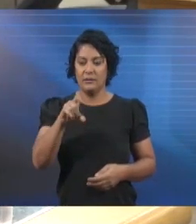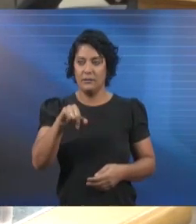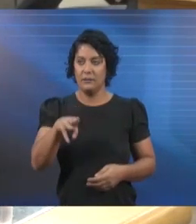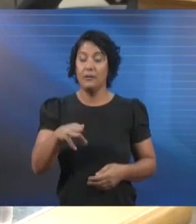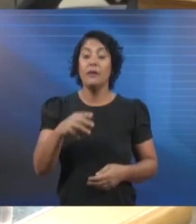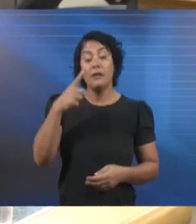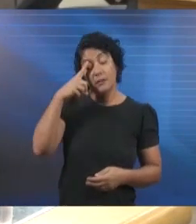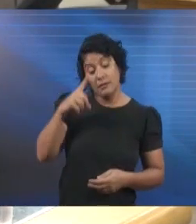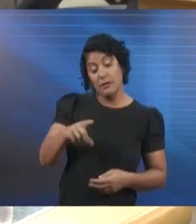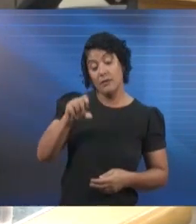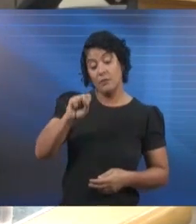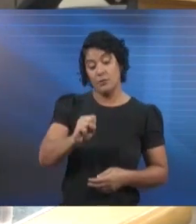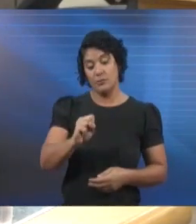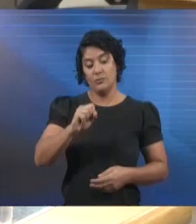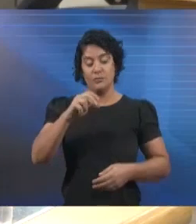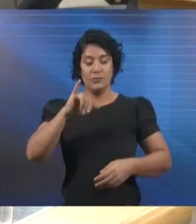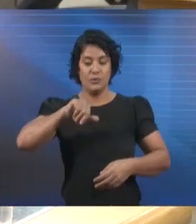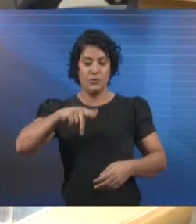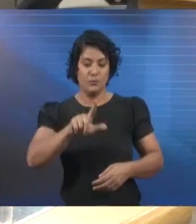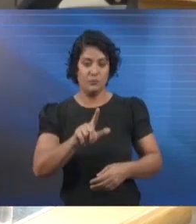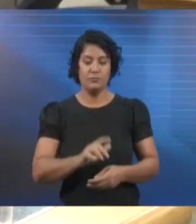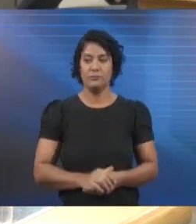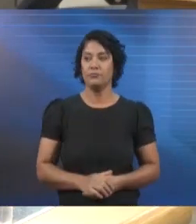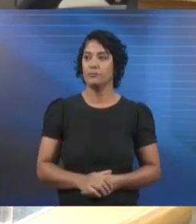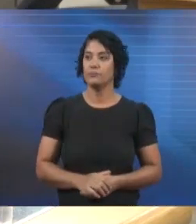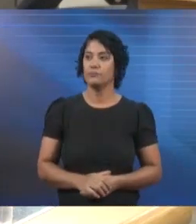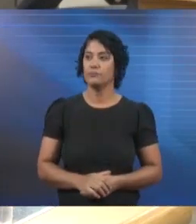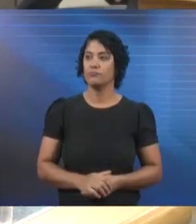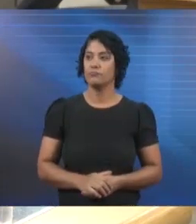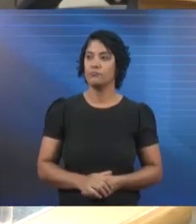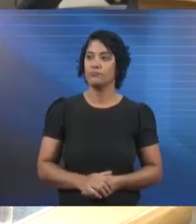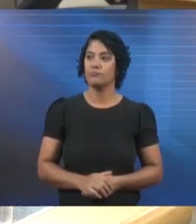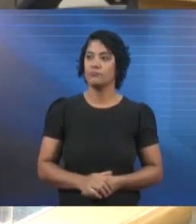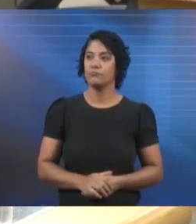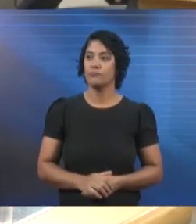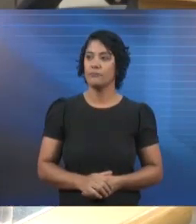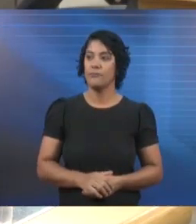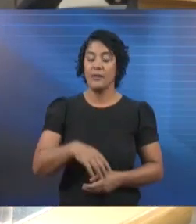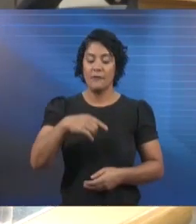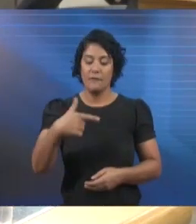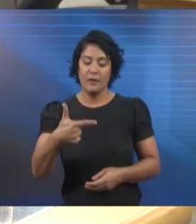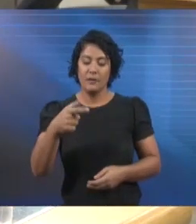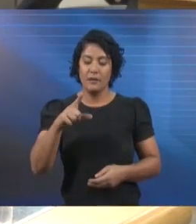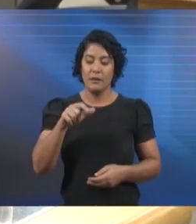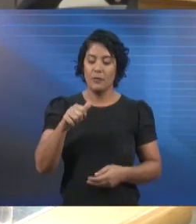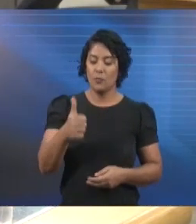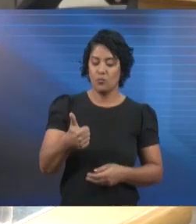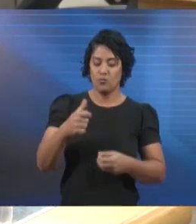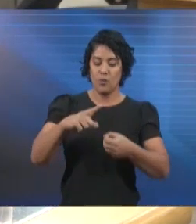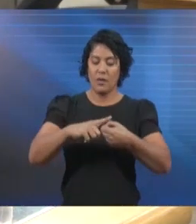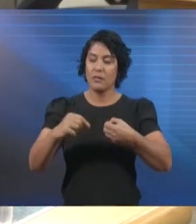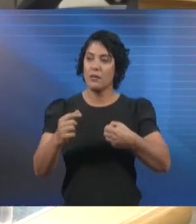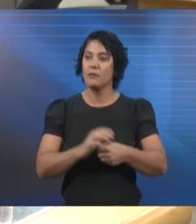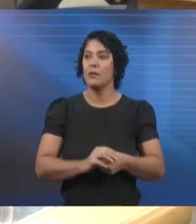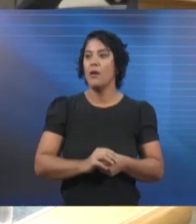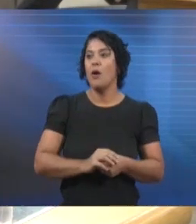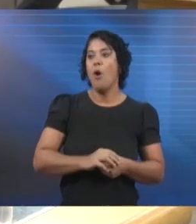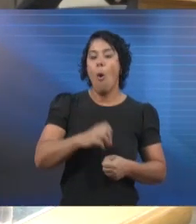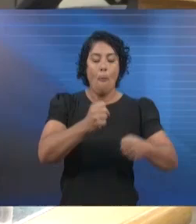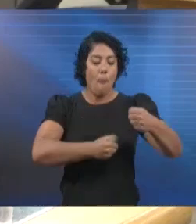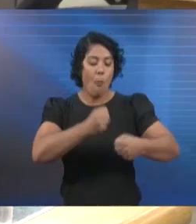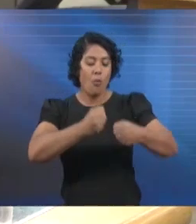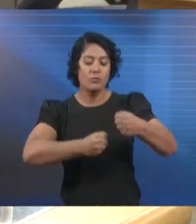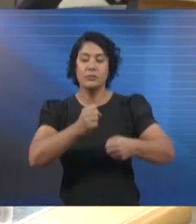8 de julho agora diz o seguinte o artigo 21 do projeto enquadra os motoristas